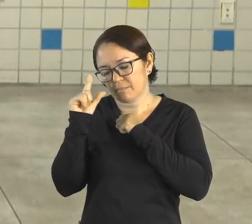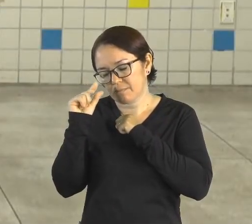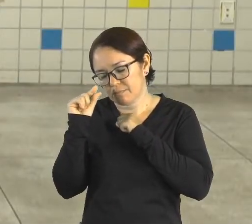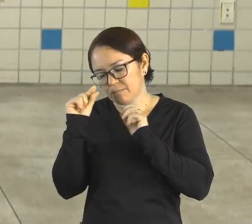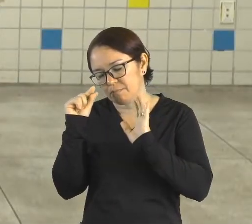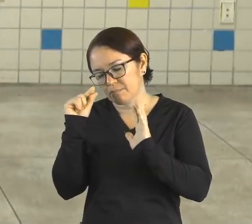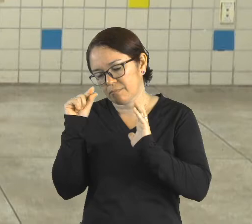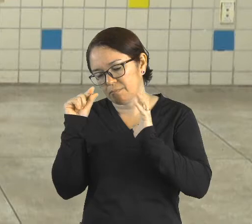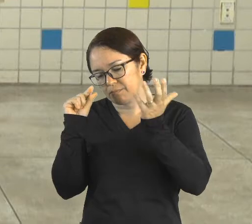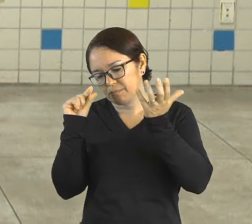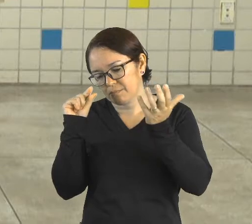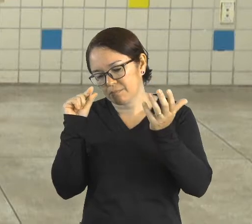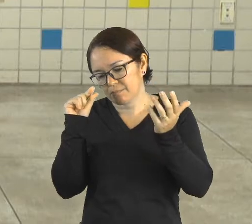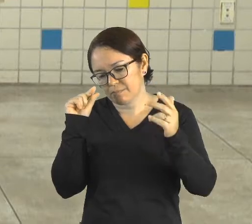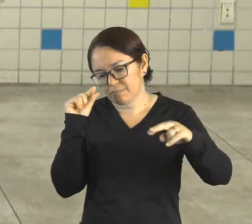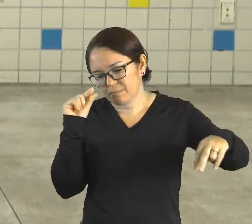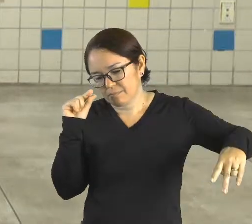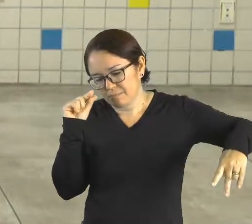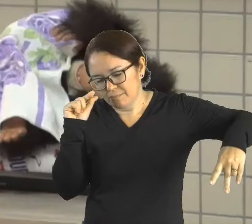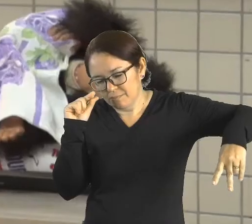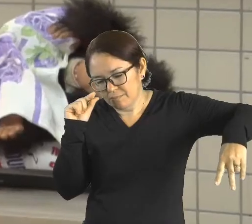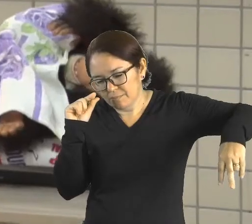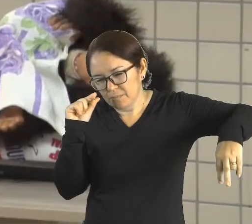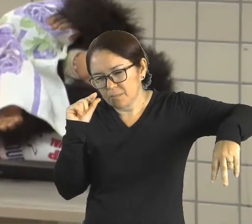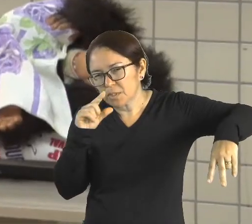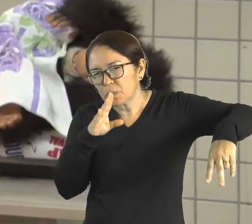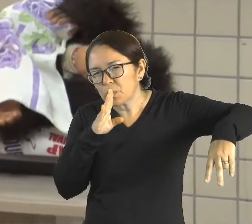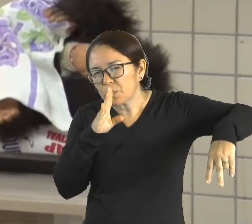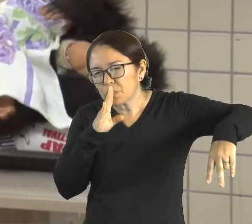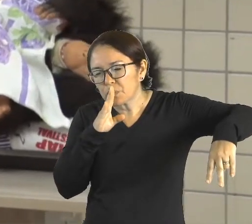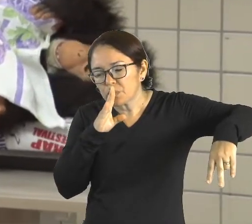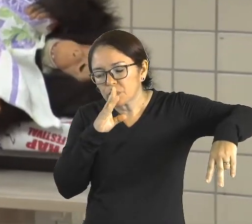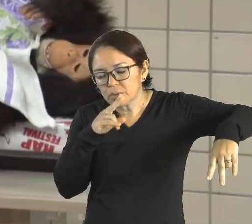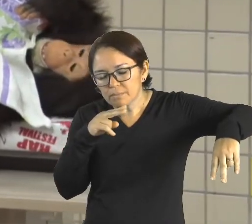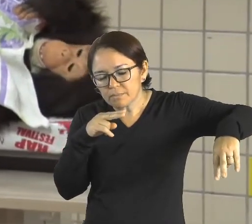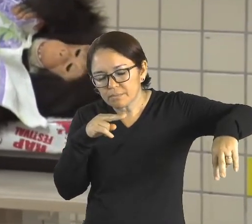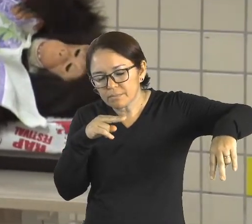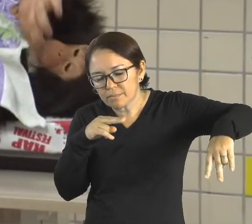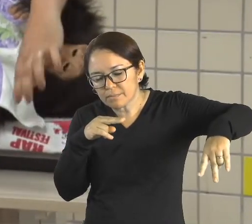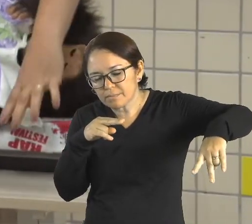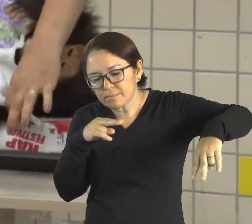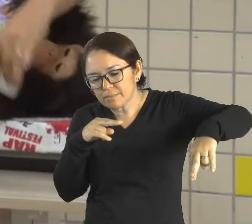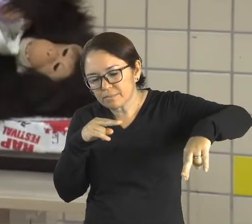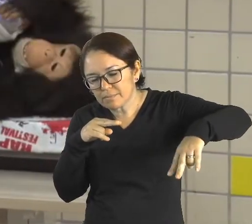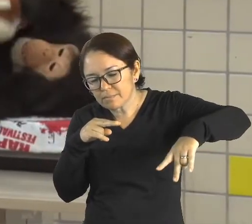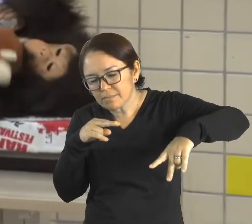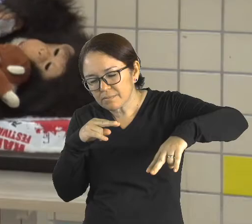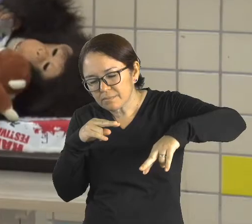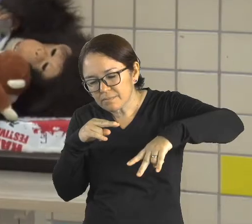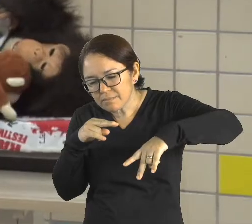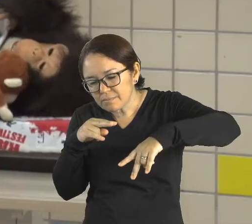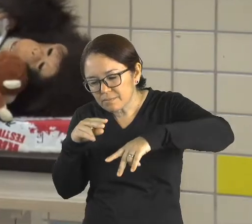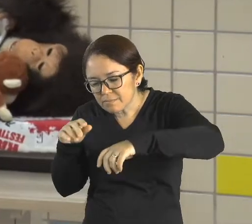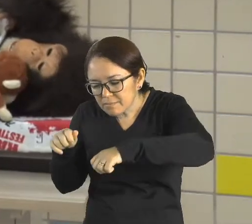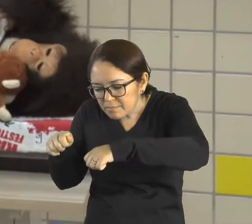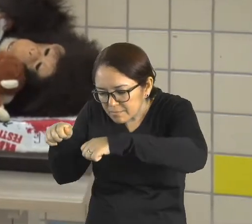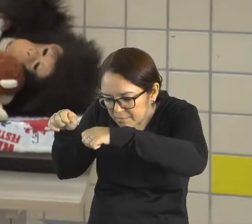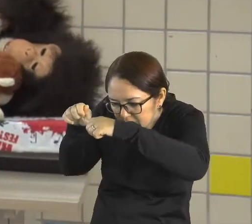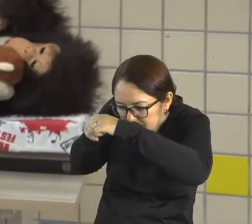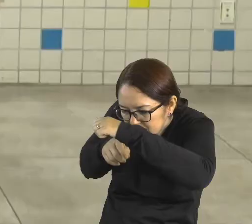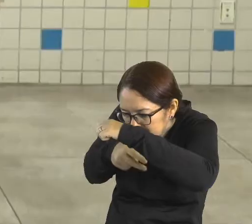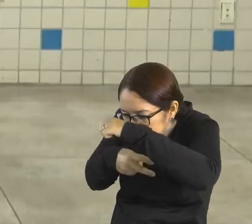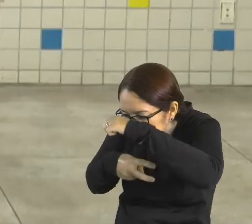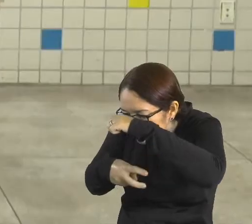O macaquinho, ó, saía de fininho, corria, entrava debaixo das cobertas do pai